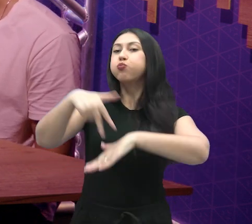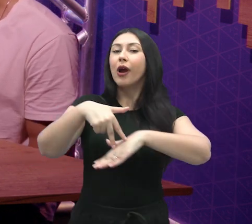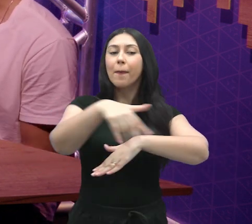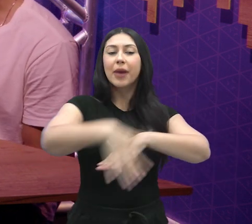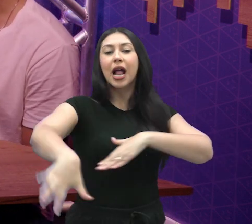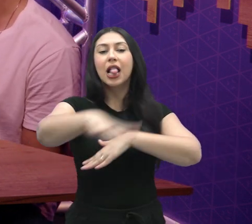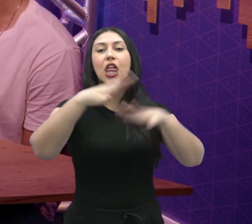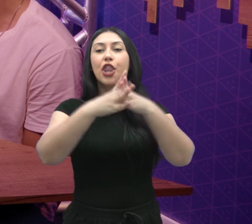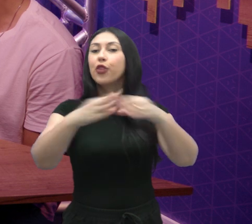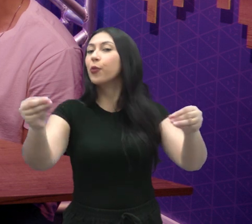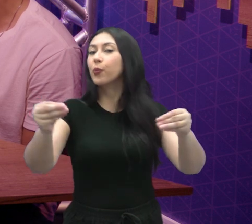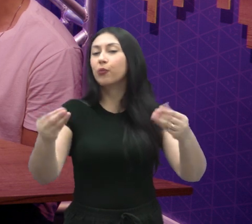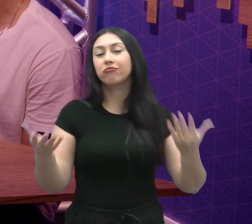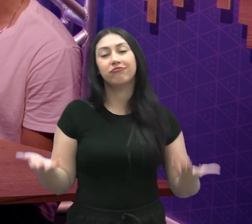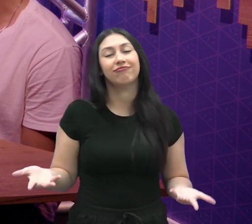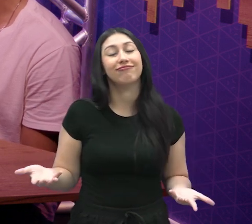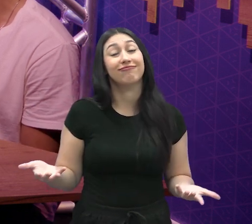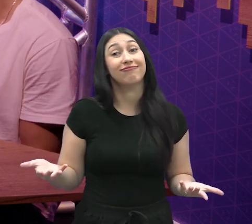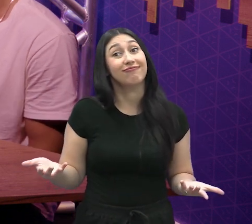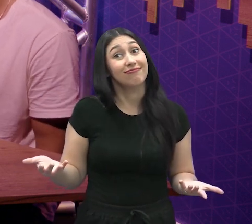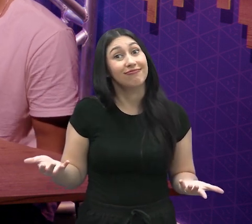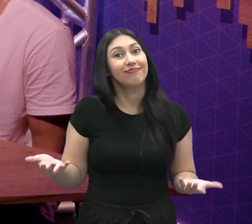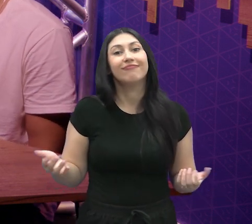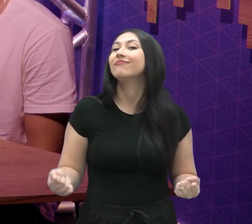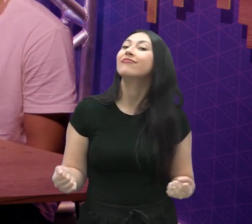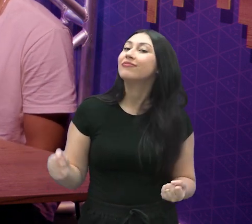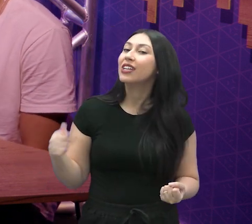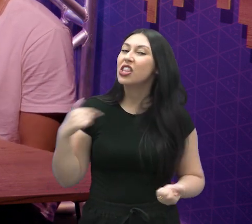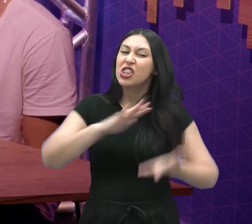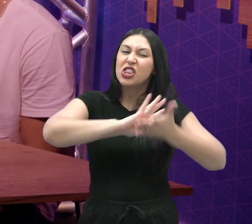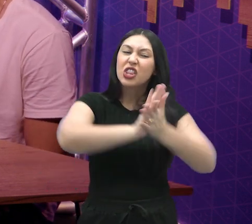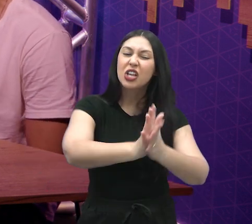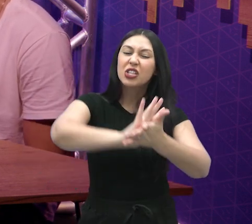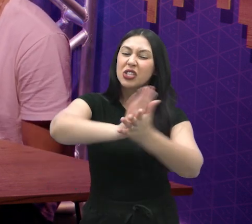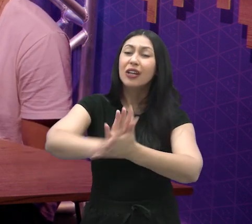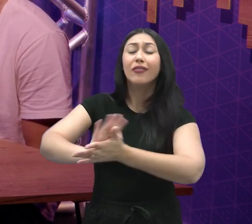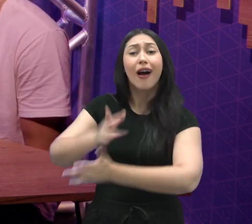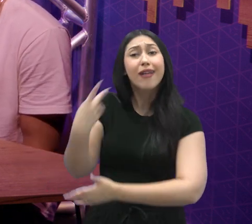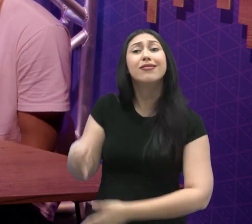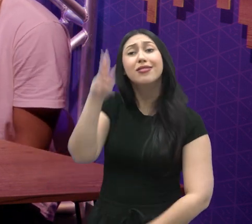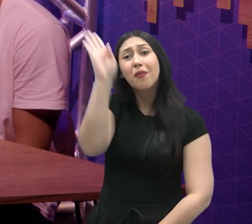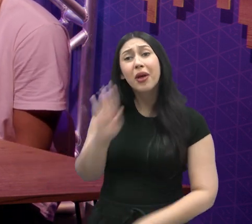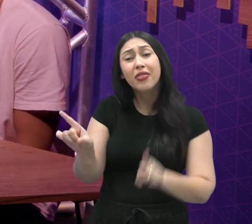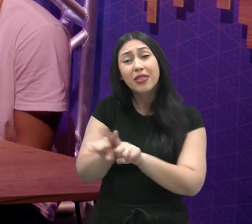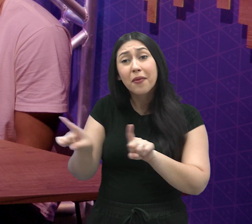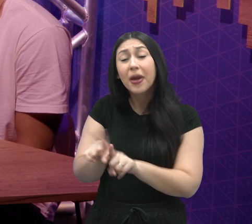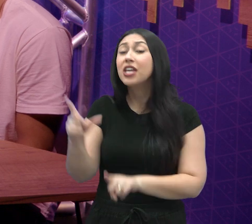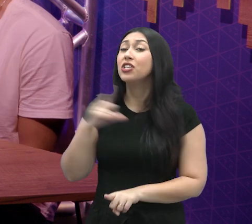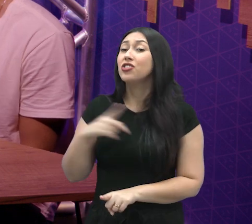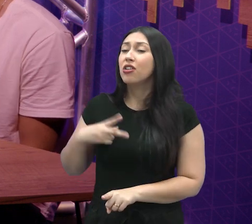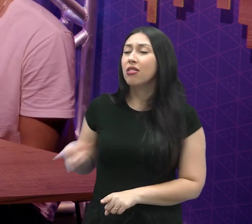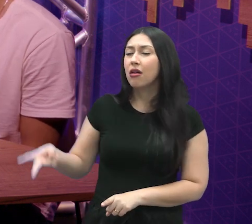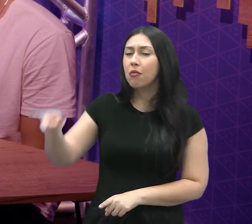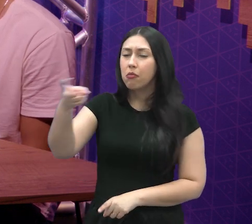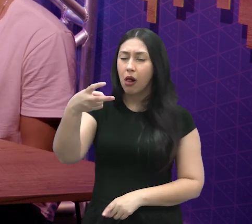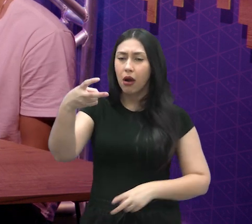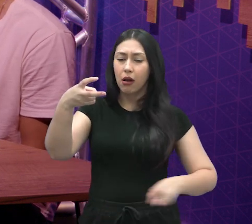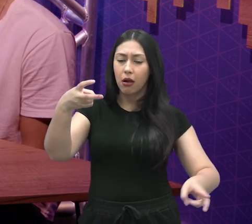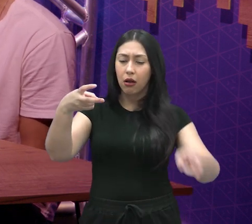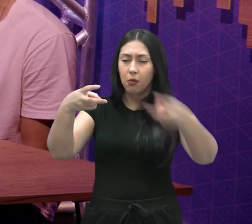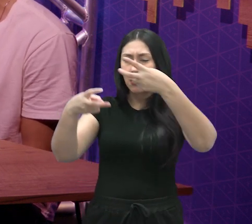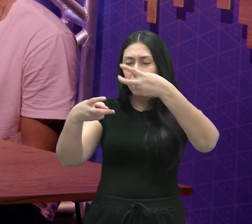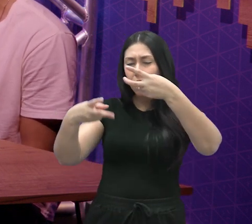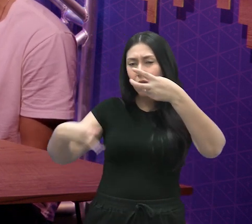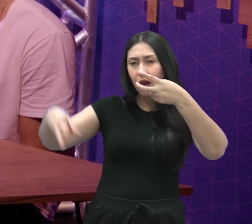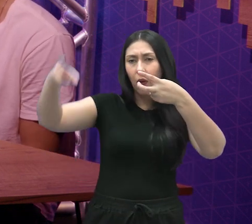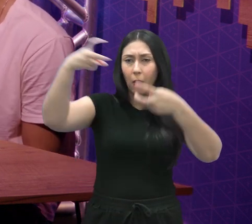passou um tempinho, sumiu esses bichos. Então, a gente foi devastando tudo. Aqui no Brasil, tinham as